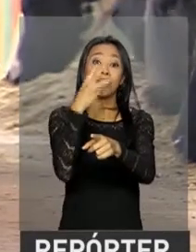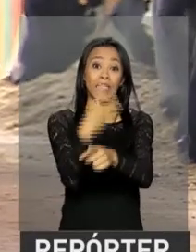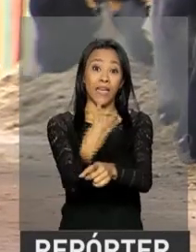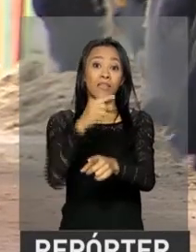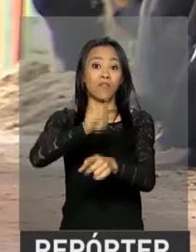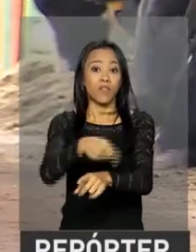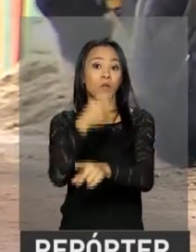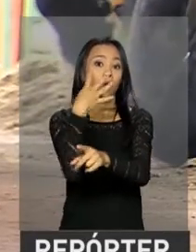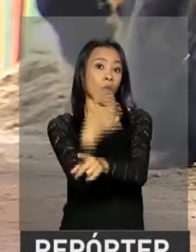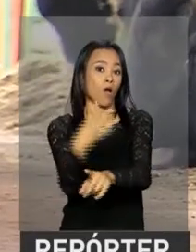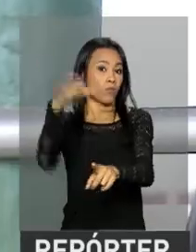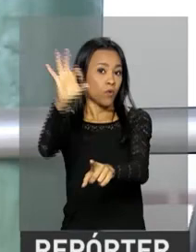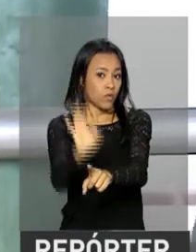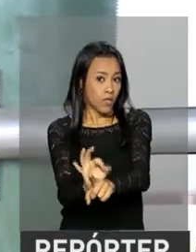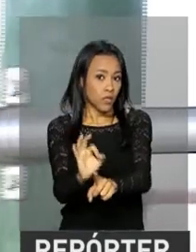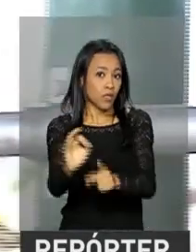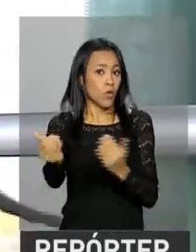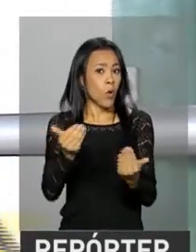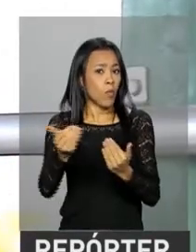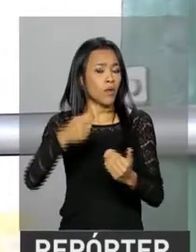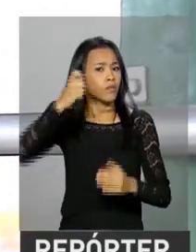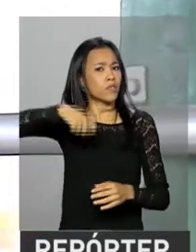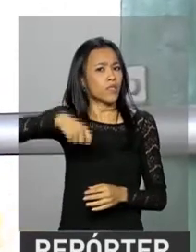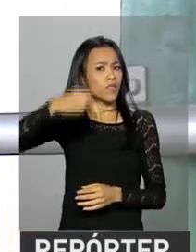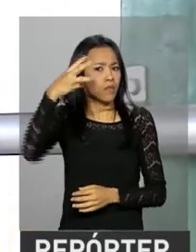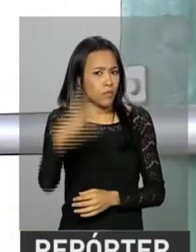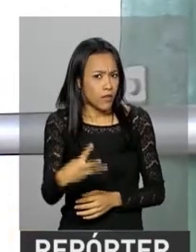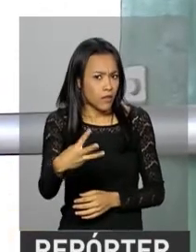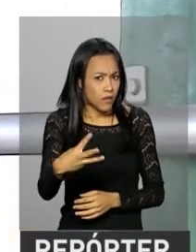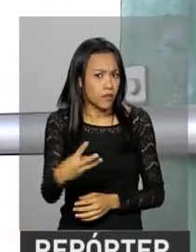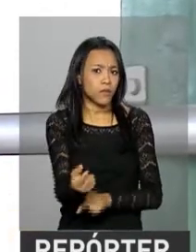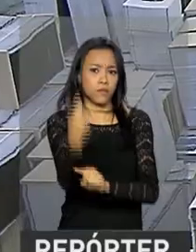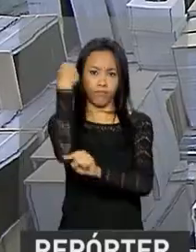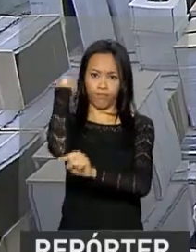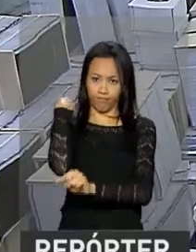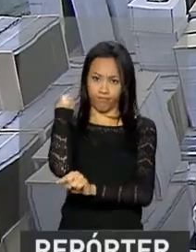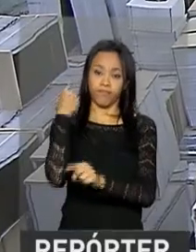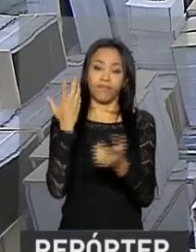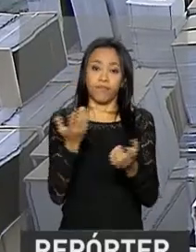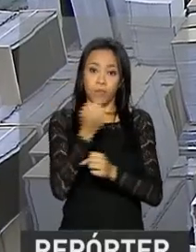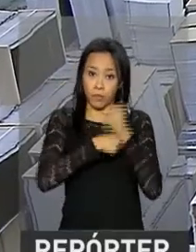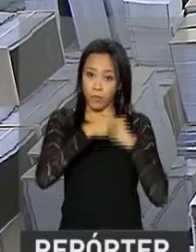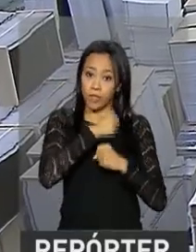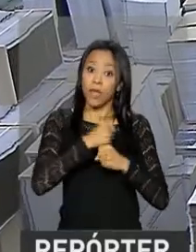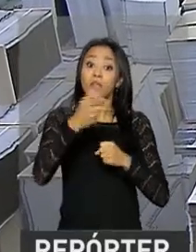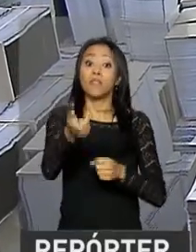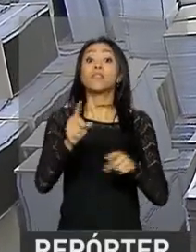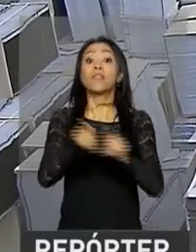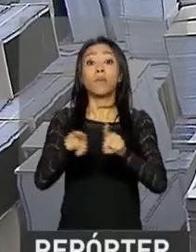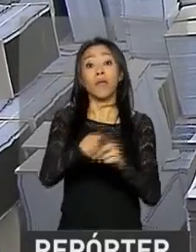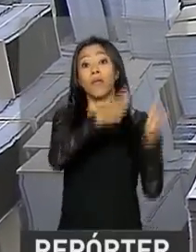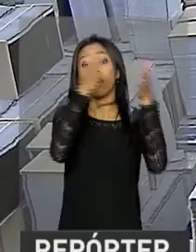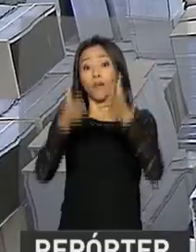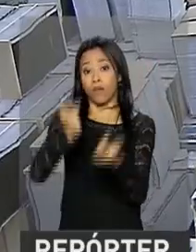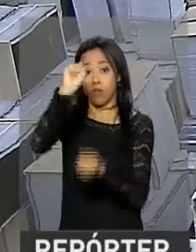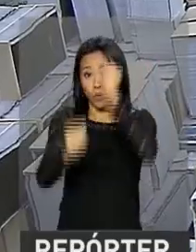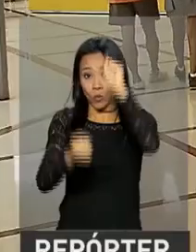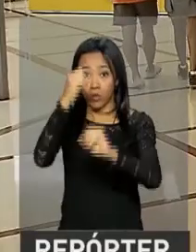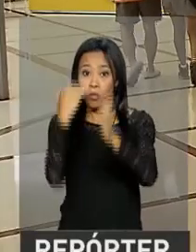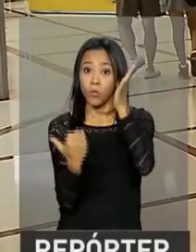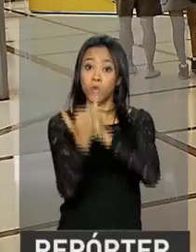13,4 por cento em relação ao trimestre imediatamente anterior a indústria subiu 0,9 por cento